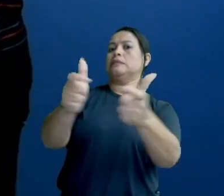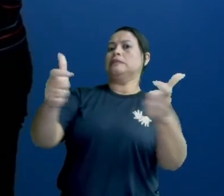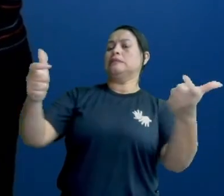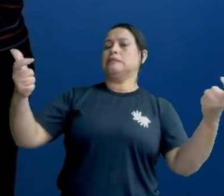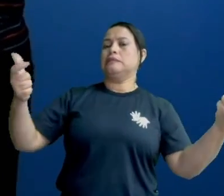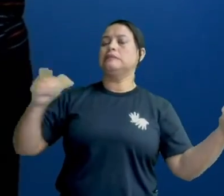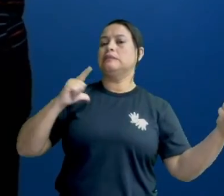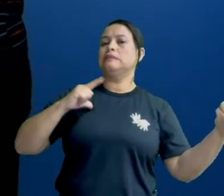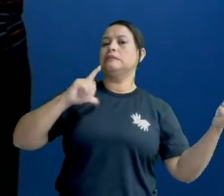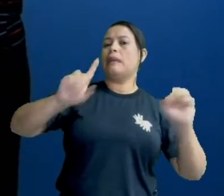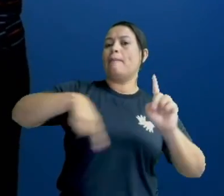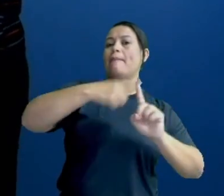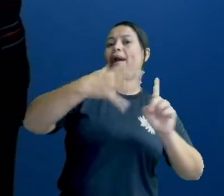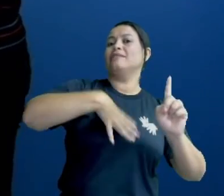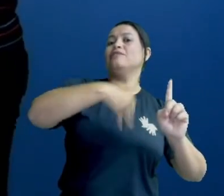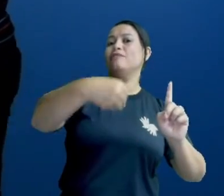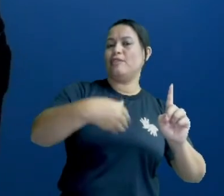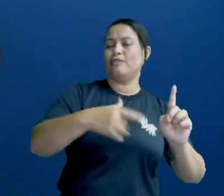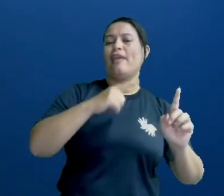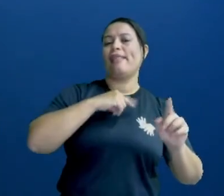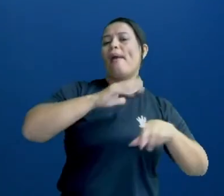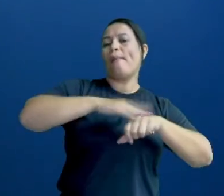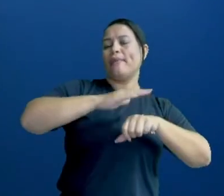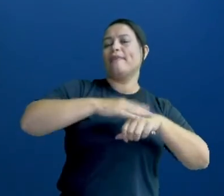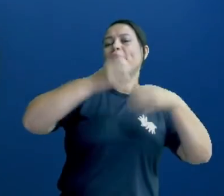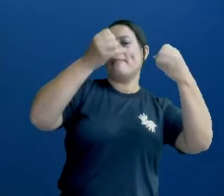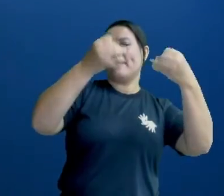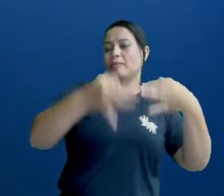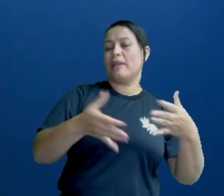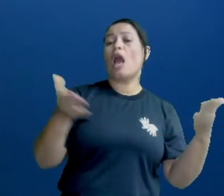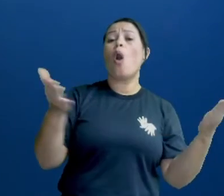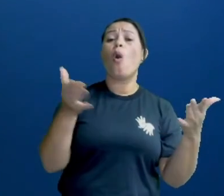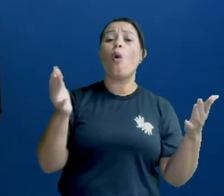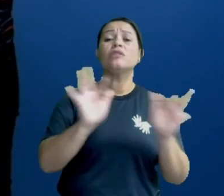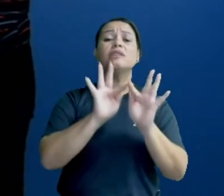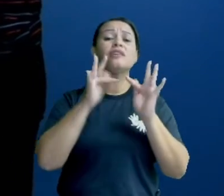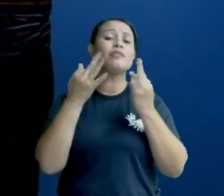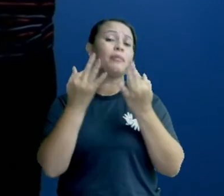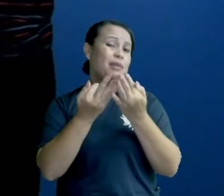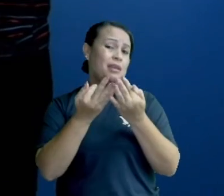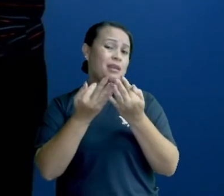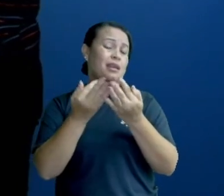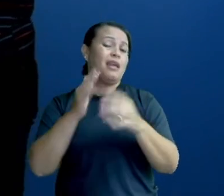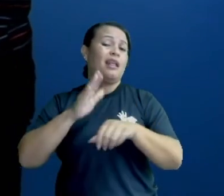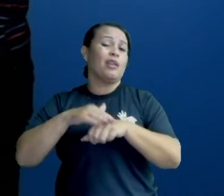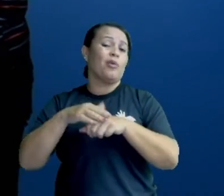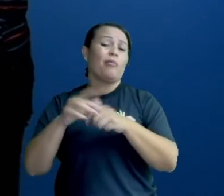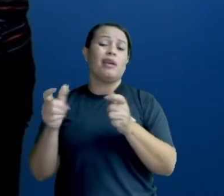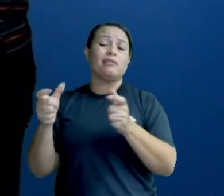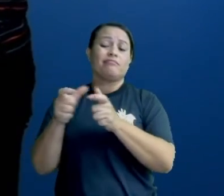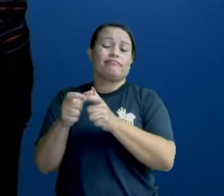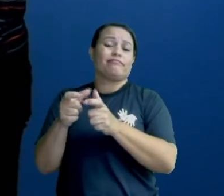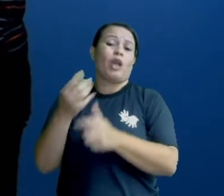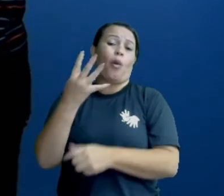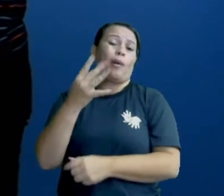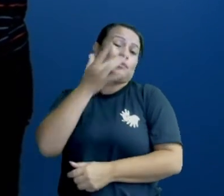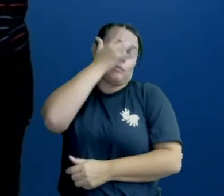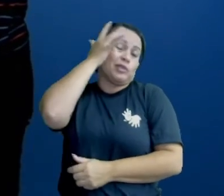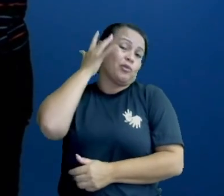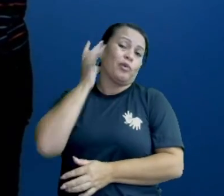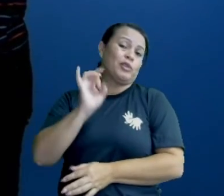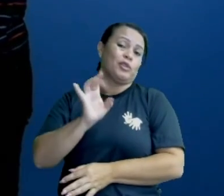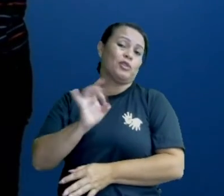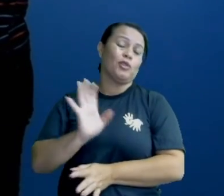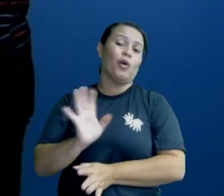mais numerosas e a gente tem vários motivos para explicar isso. E hoje as famílias geralmente são formadas por 4 pessoas, né? E atualmente,